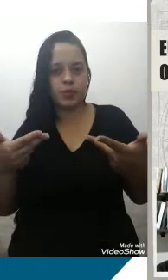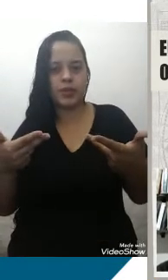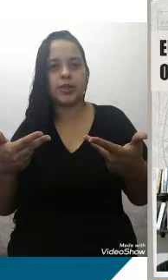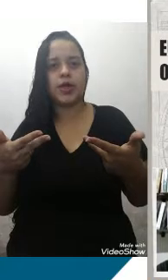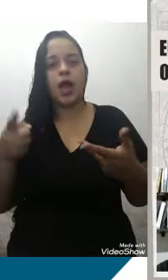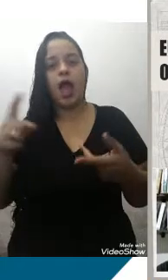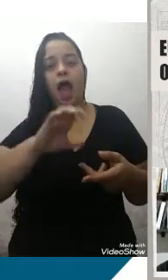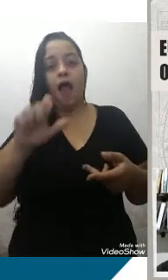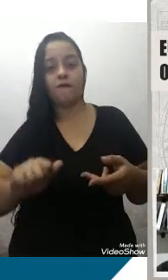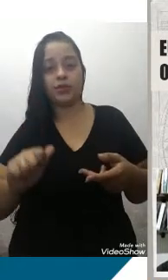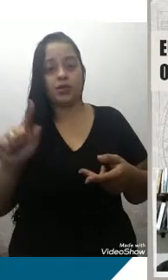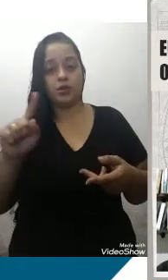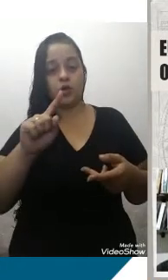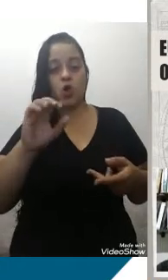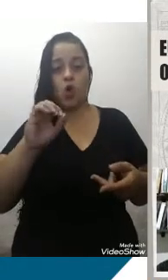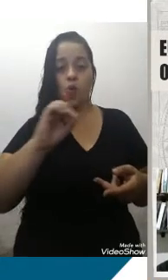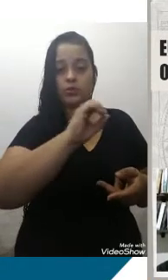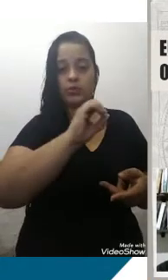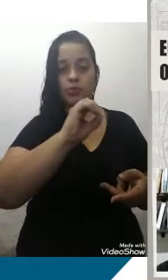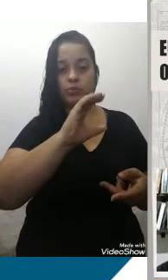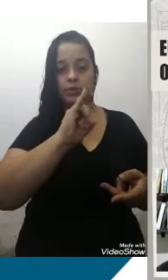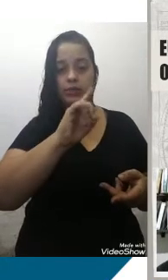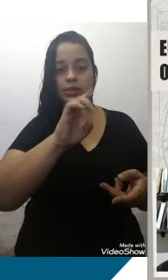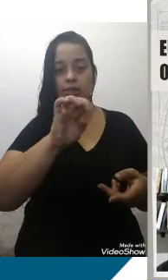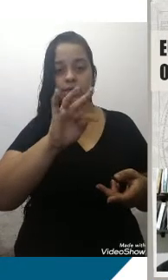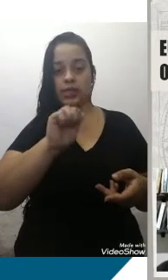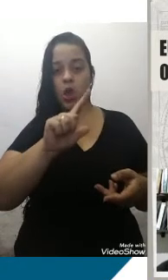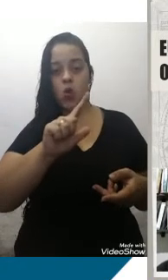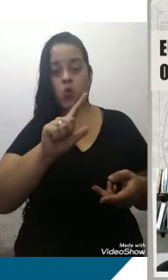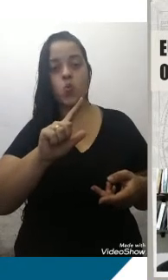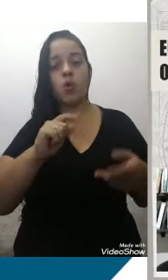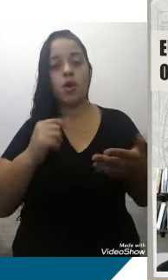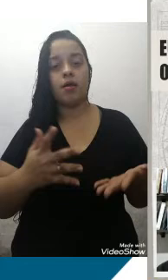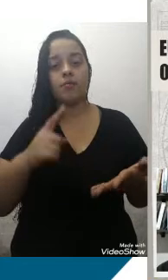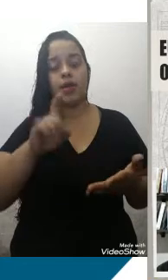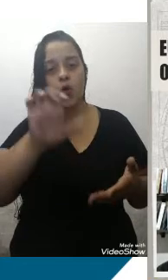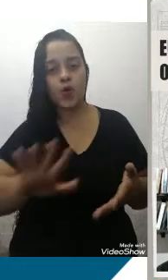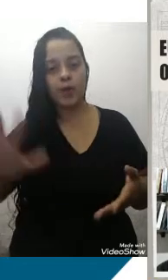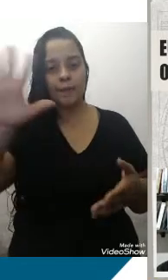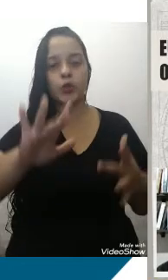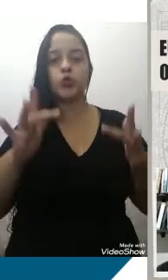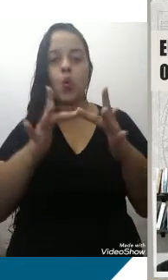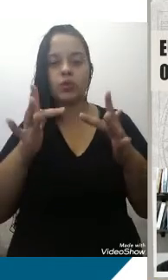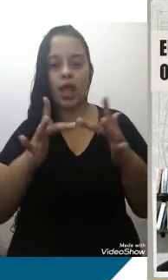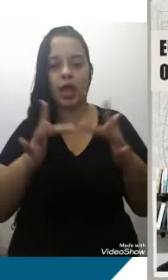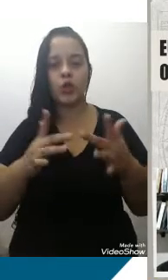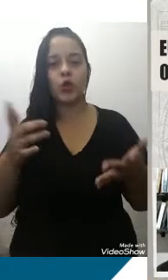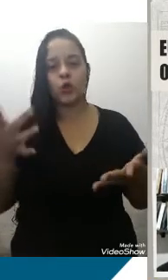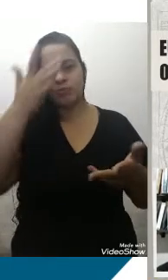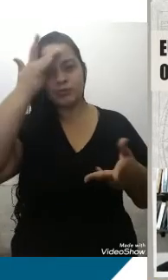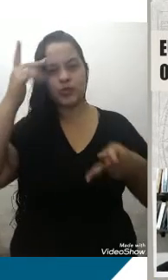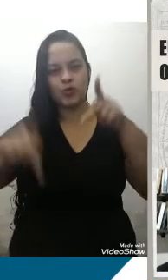na África Ocidental, ou seja, através de guerras e de alianças, os europeus mantiveram contatos com